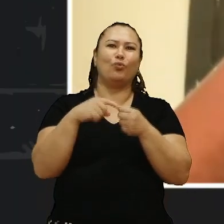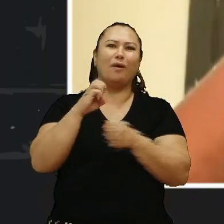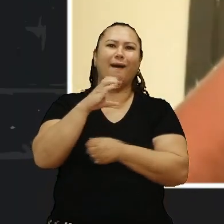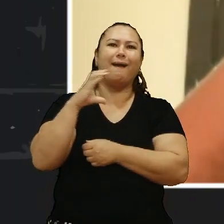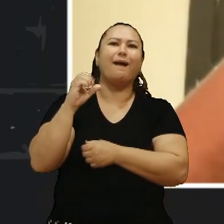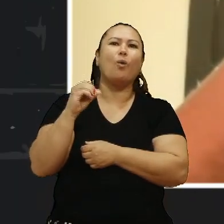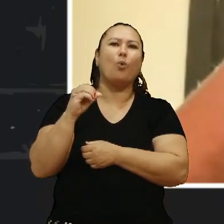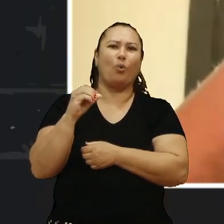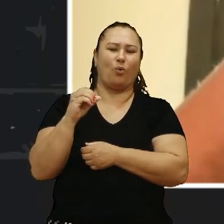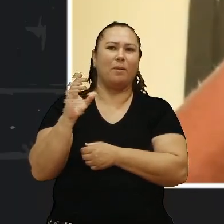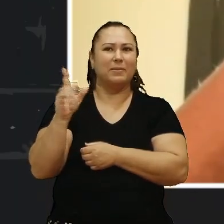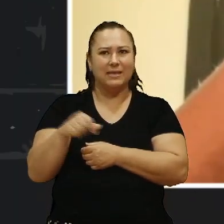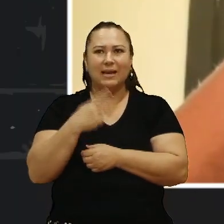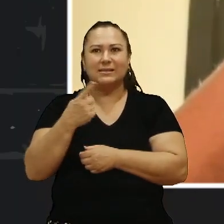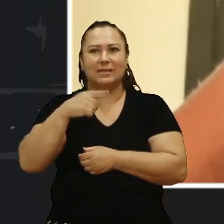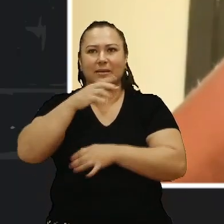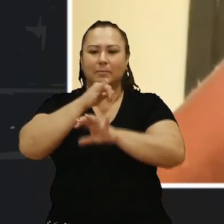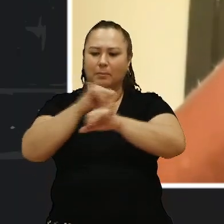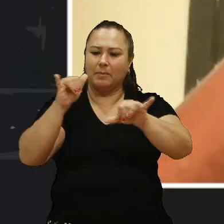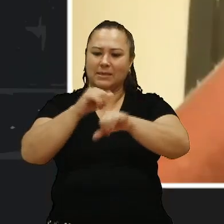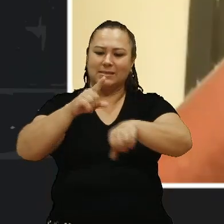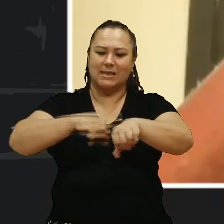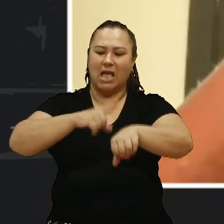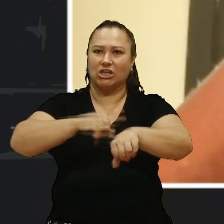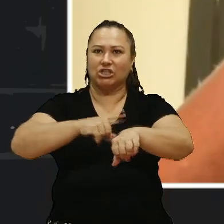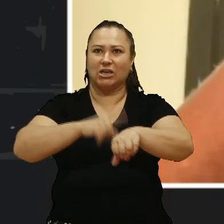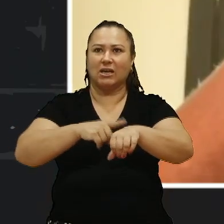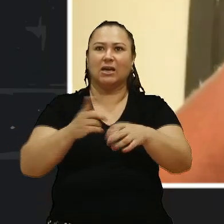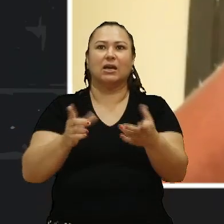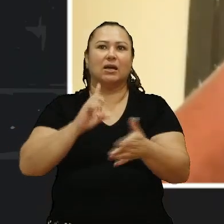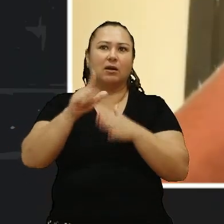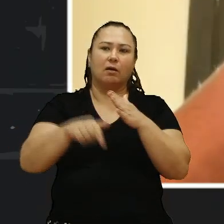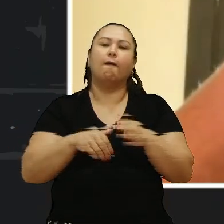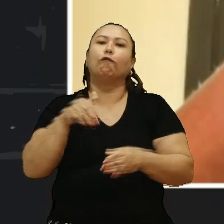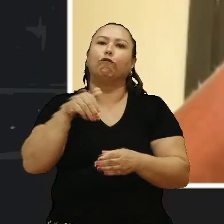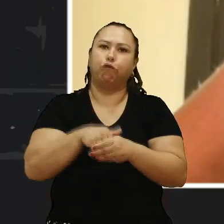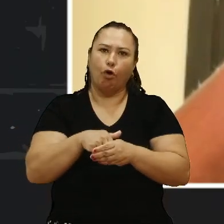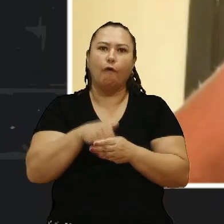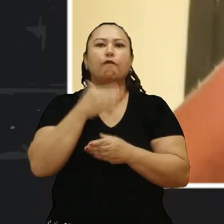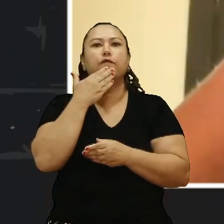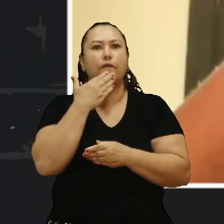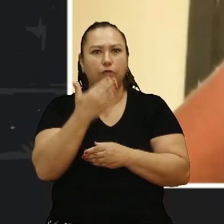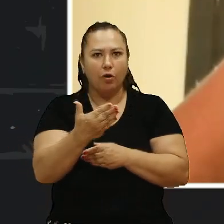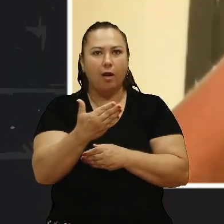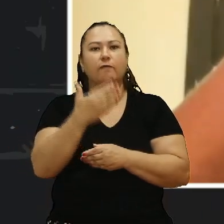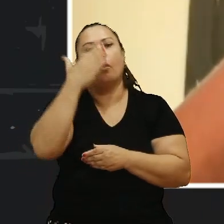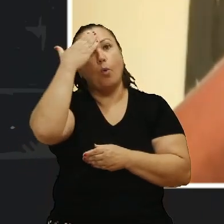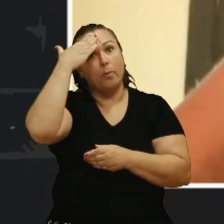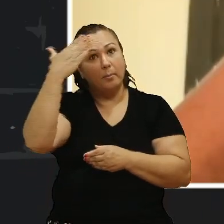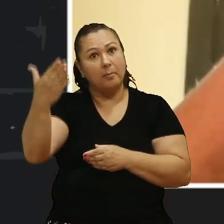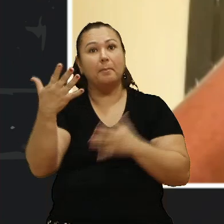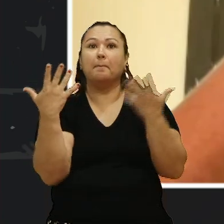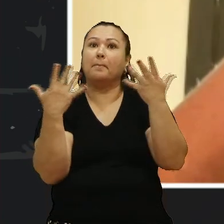mas era essa a minha mensagem nesse momento. Votarei favorável e obrigada. E